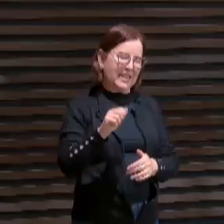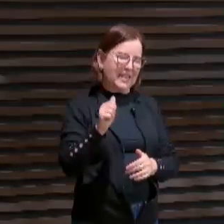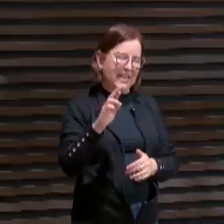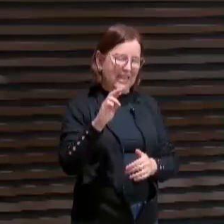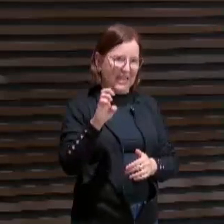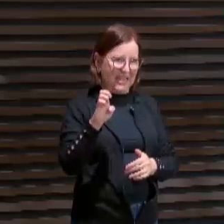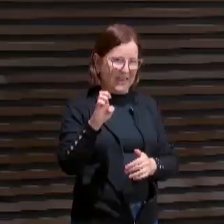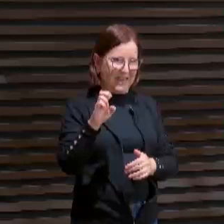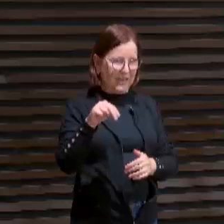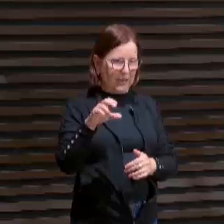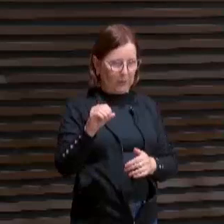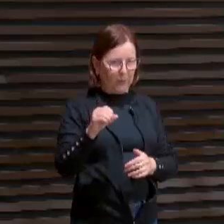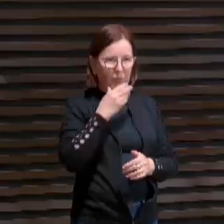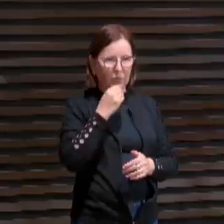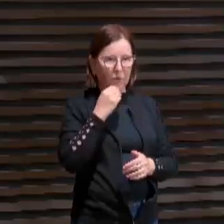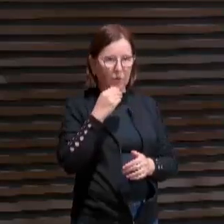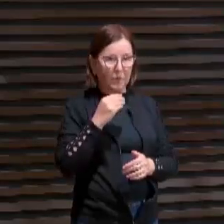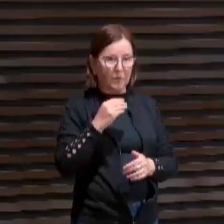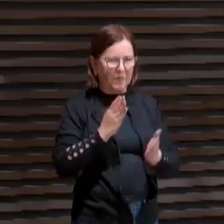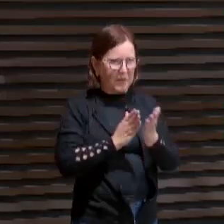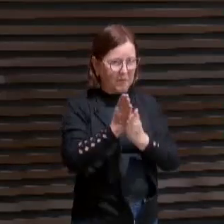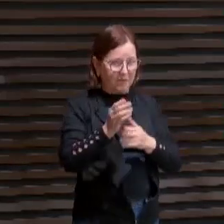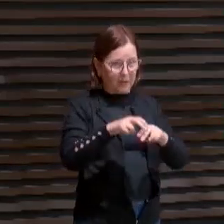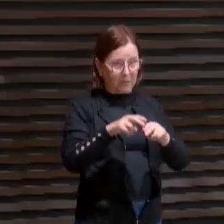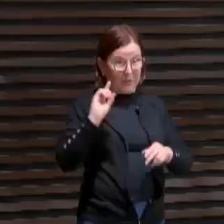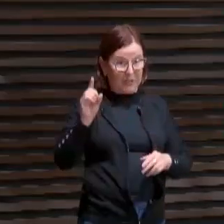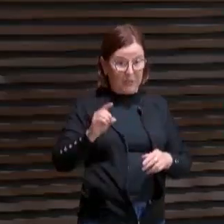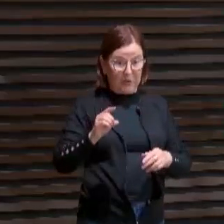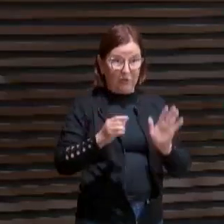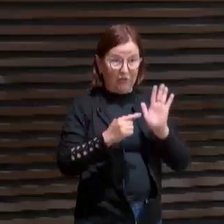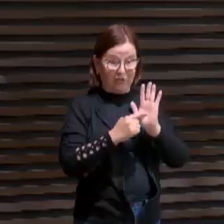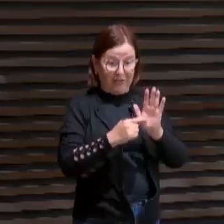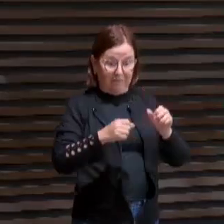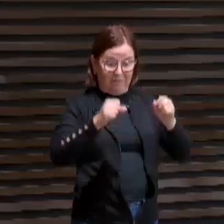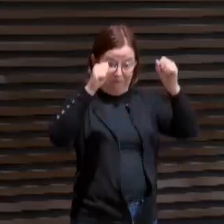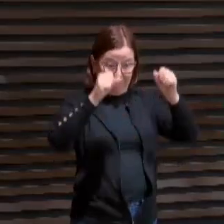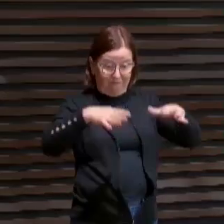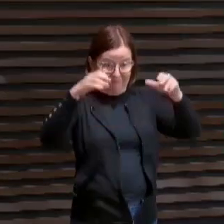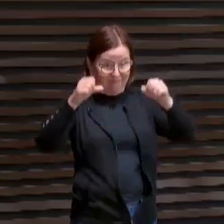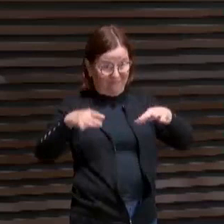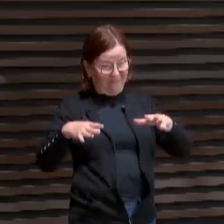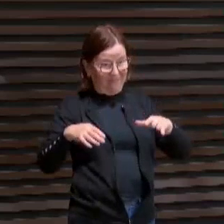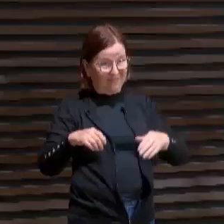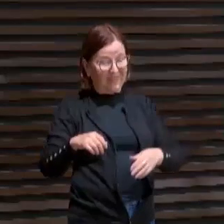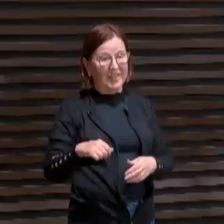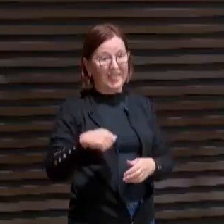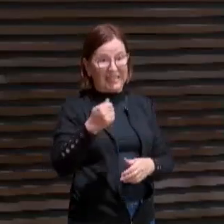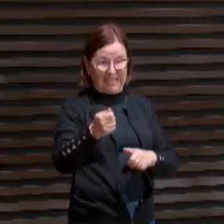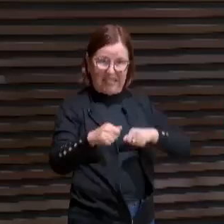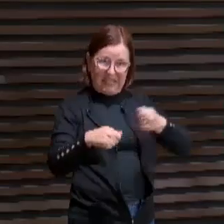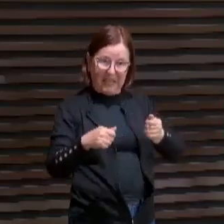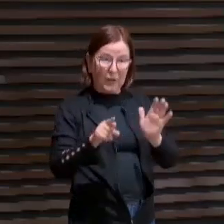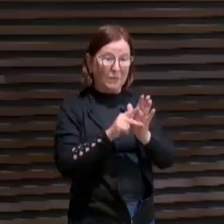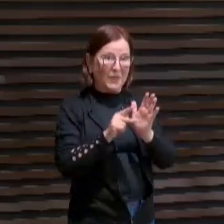aprovado por Deus diante de vós com milagres, prodígios e sinais, os quais o próprio